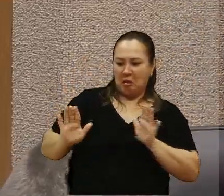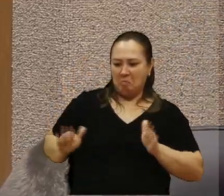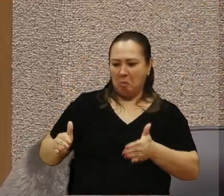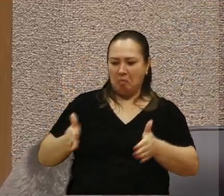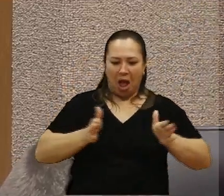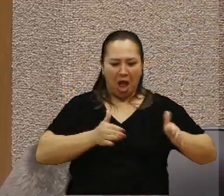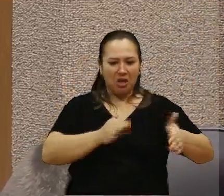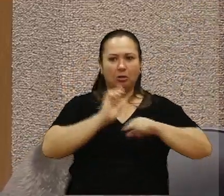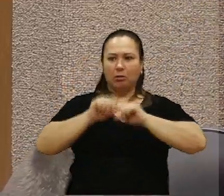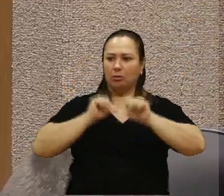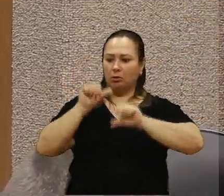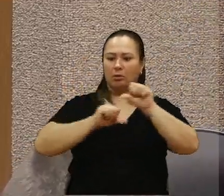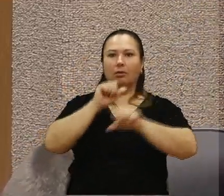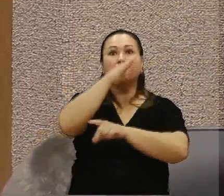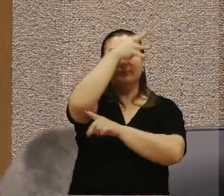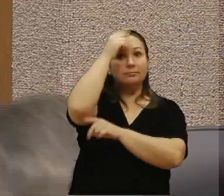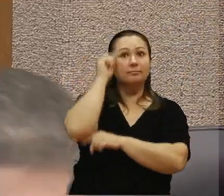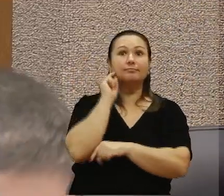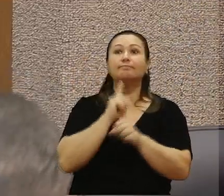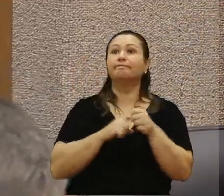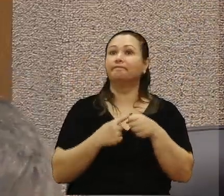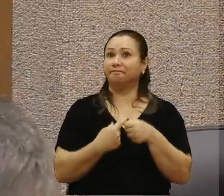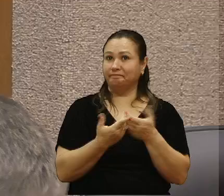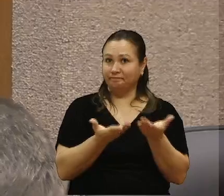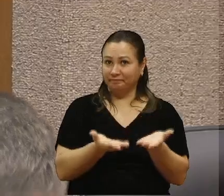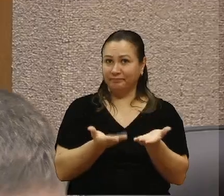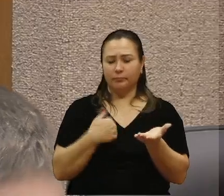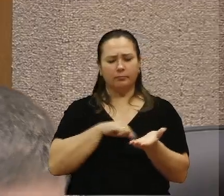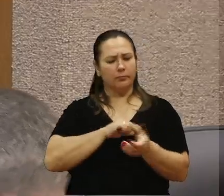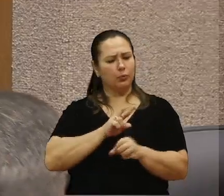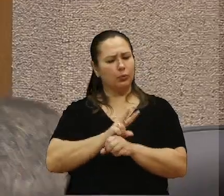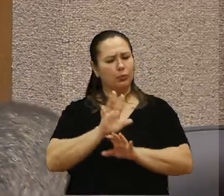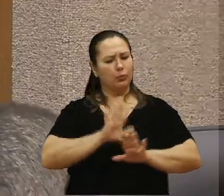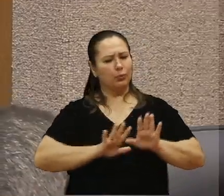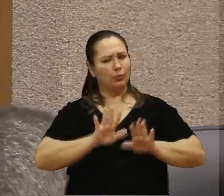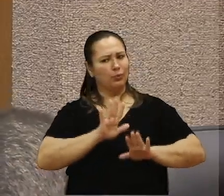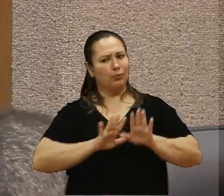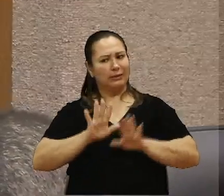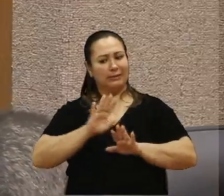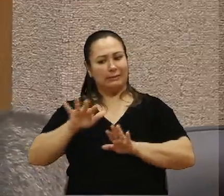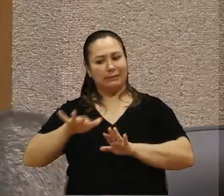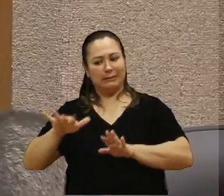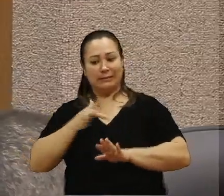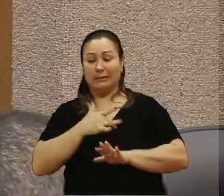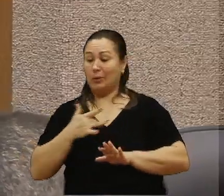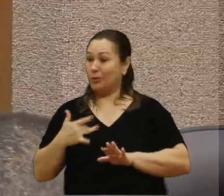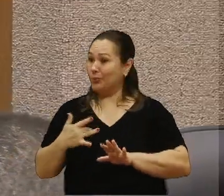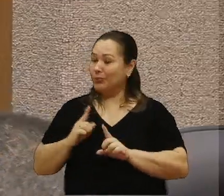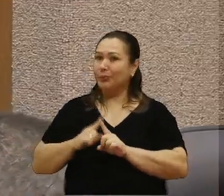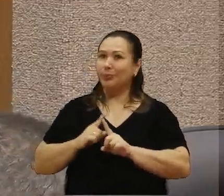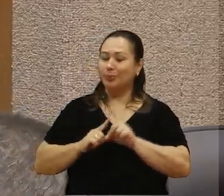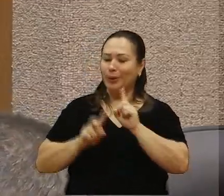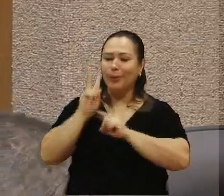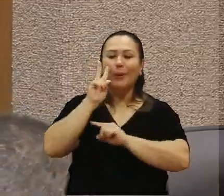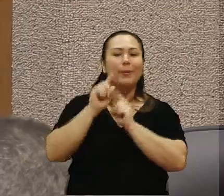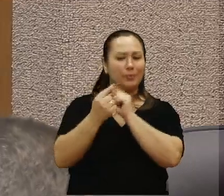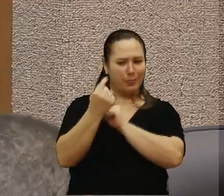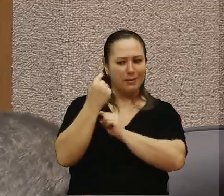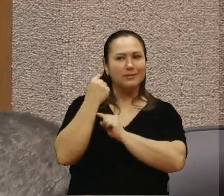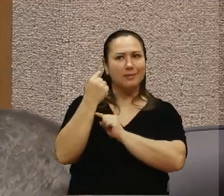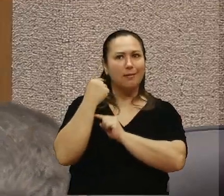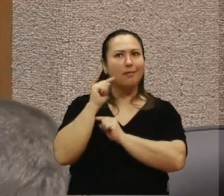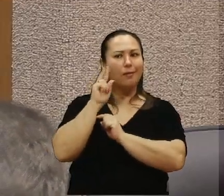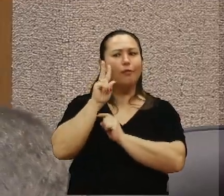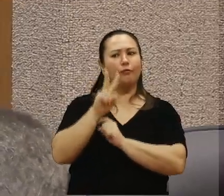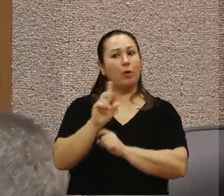virou prefeito da cidade. Então eu sou muito cauteloso nessas questões da saúde, porque eu lembro um pouco o passado e vejo